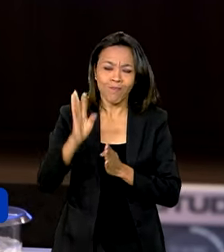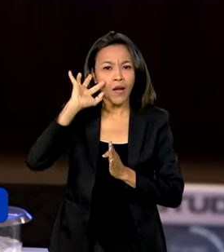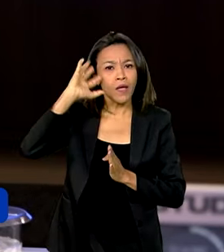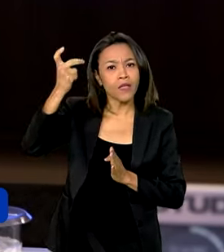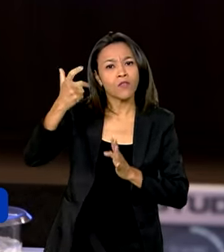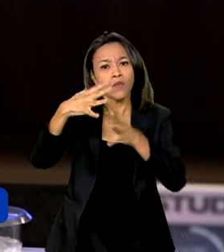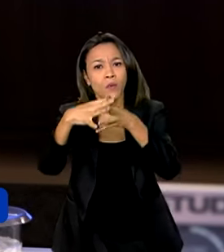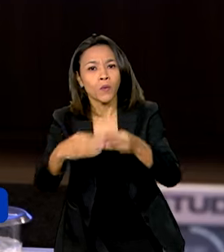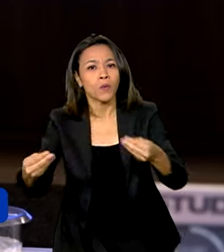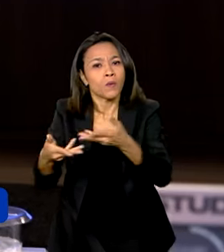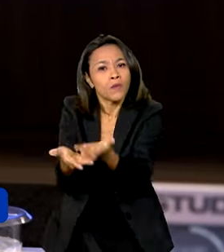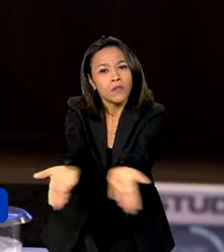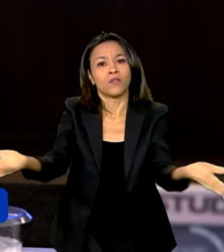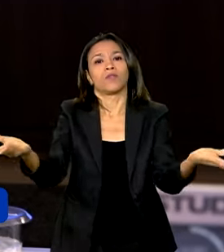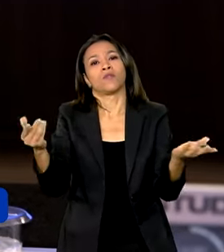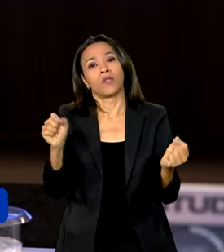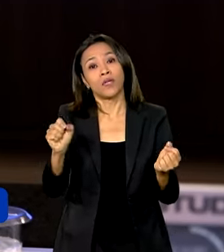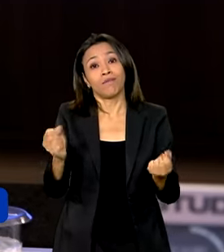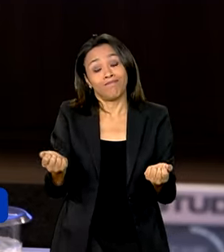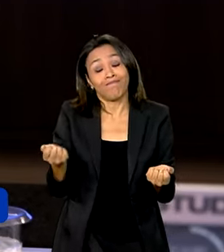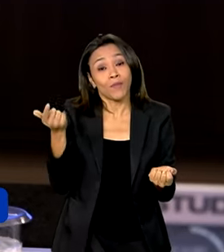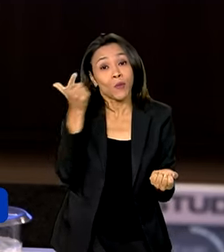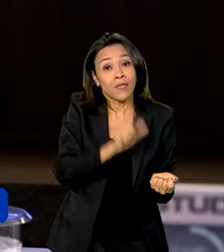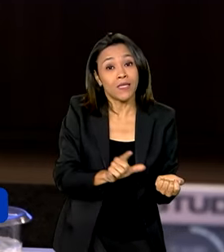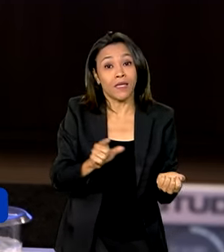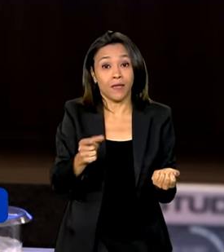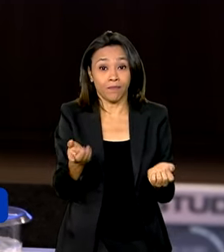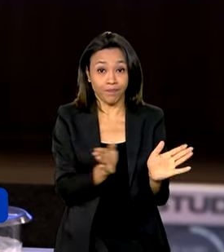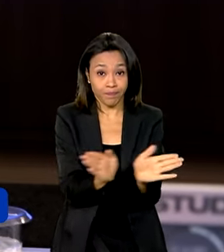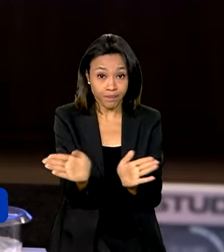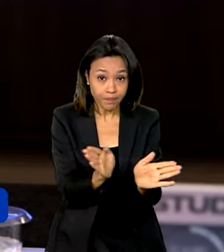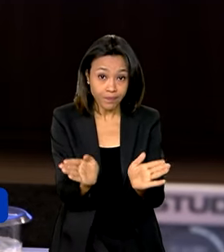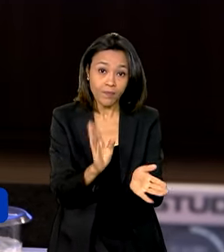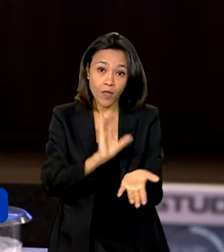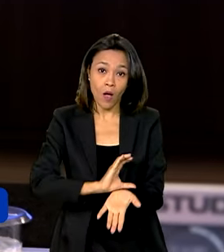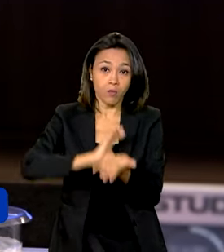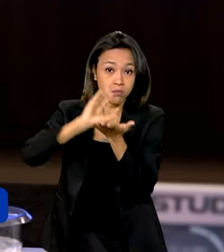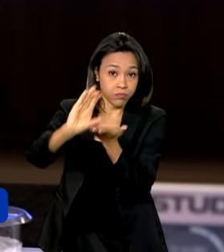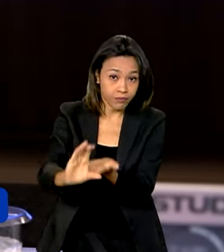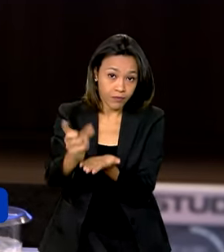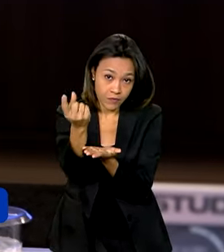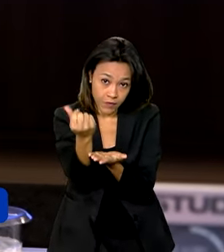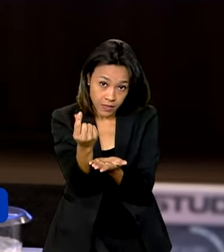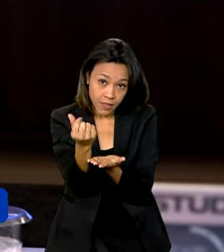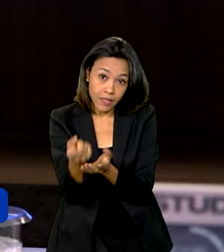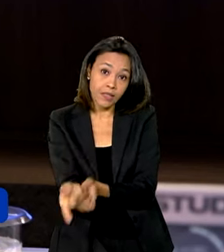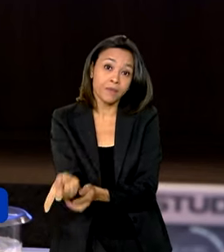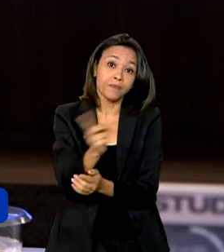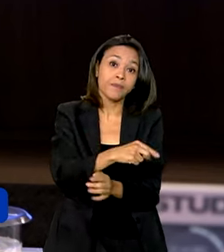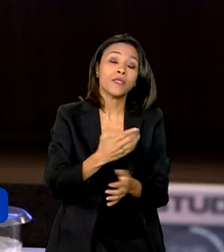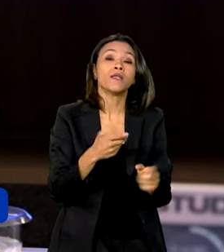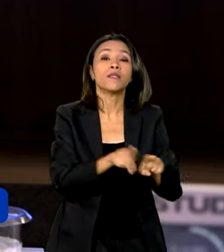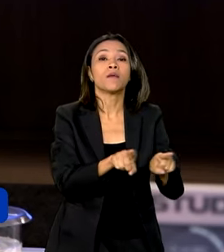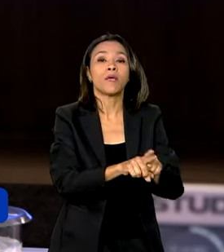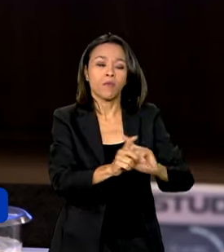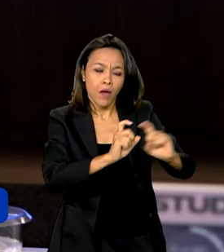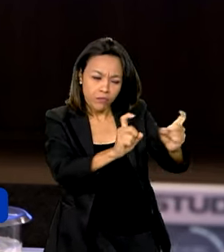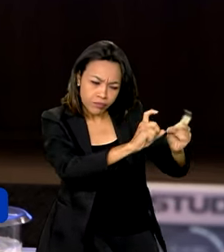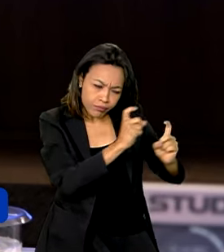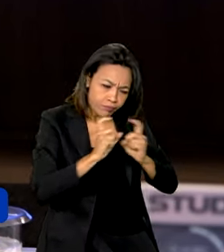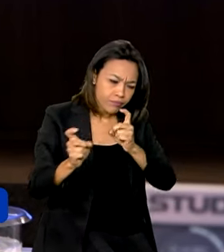medidas que associem recursos financeiros como você colocou mas também uma gestão profissional